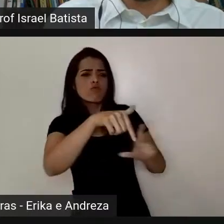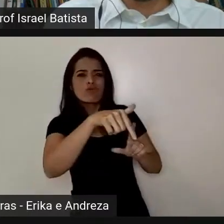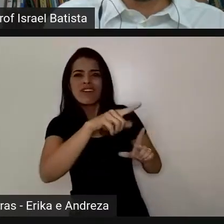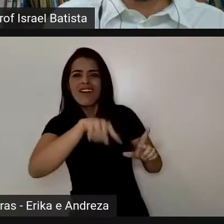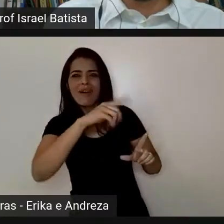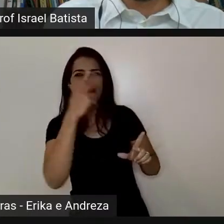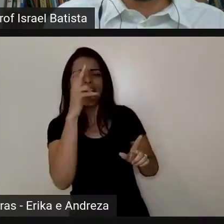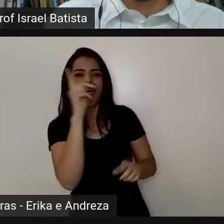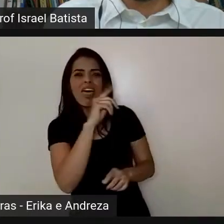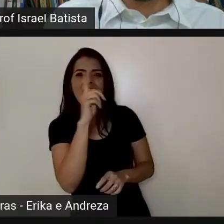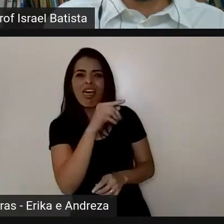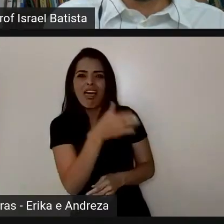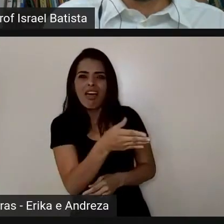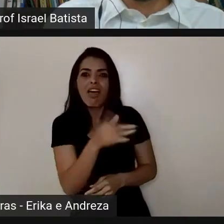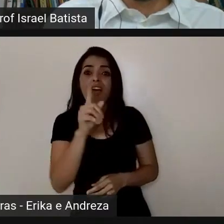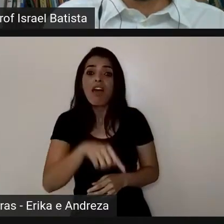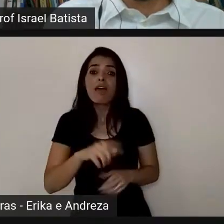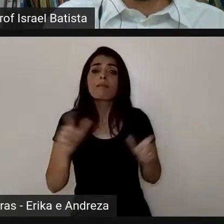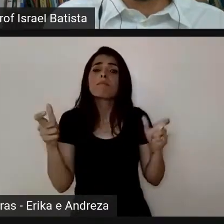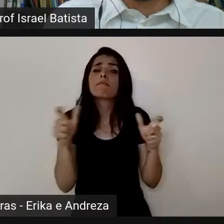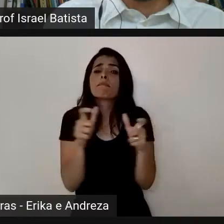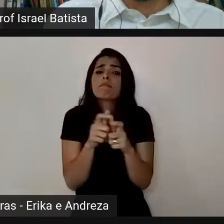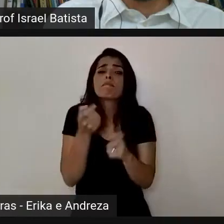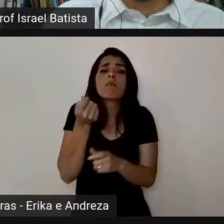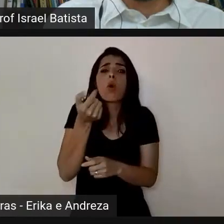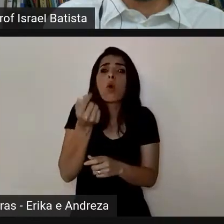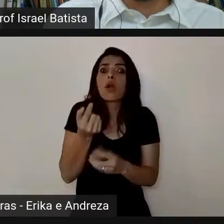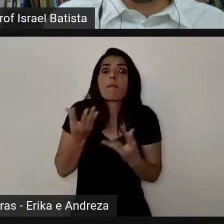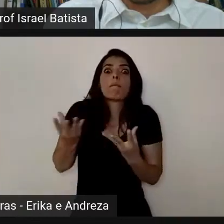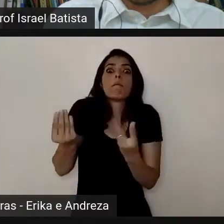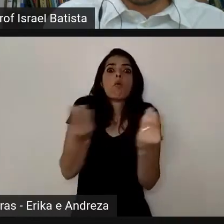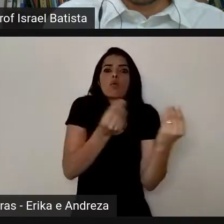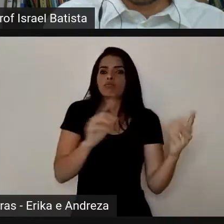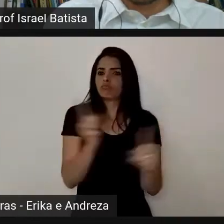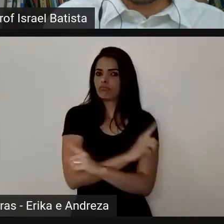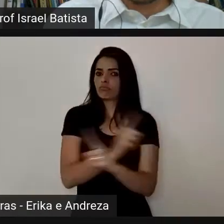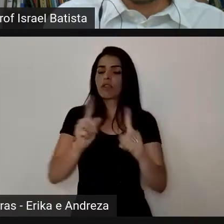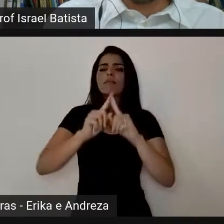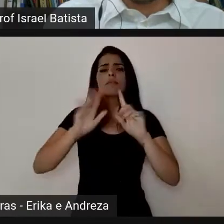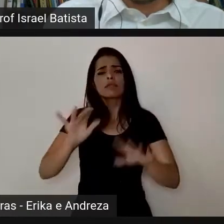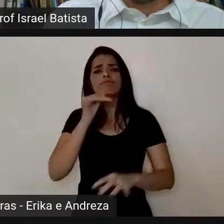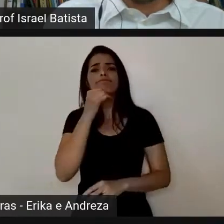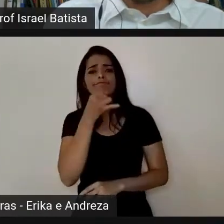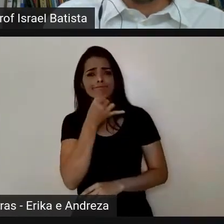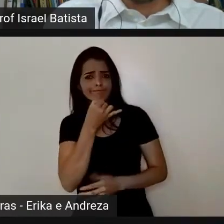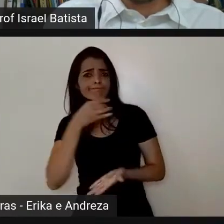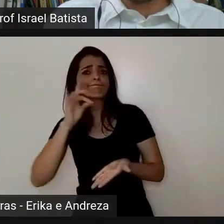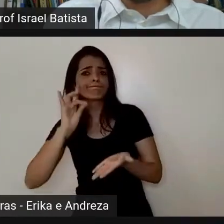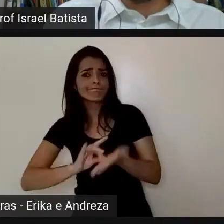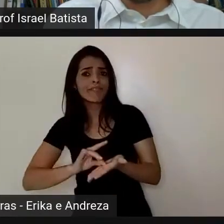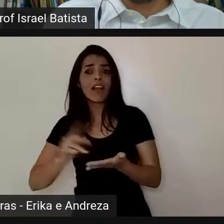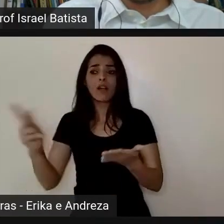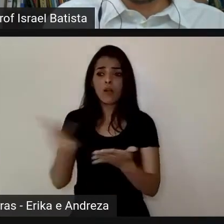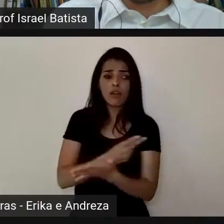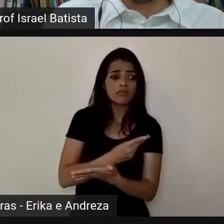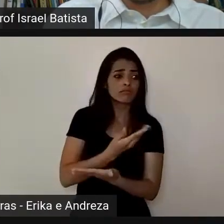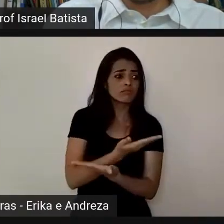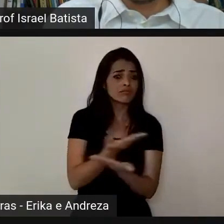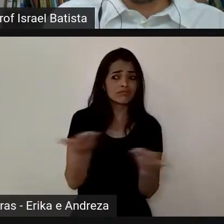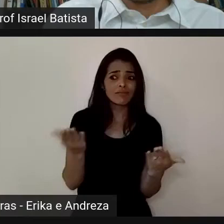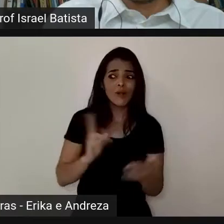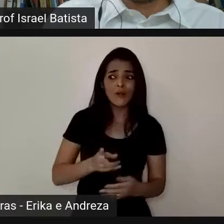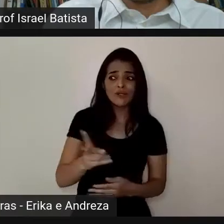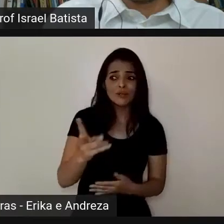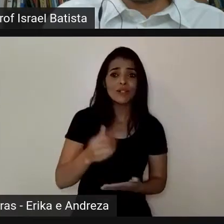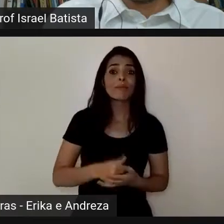determinadas carreiras do funcionalismo público. E aqui nós estamos falando de uma minoria de carreiras, né, mas que, infelizmente, em muitos